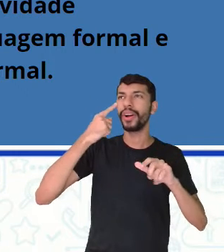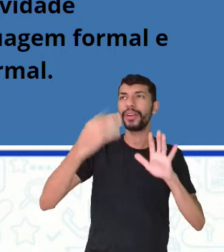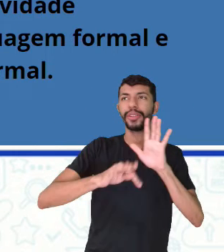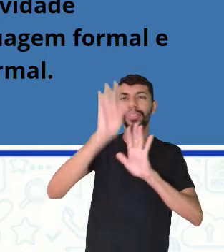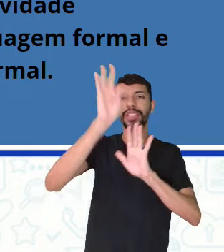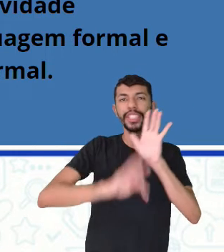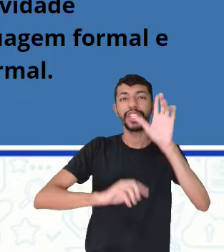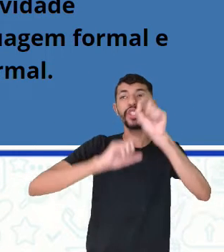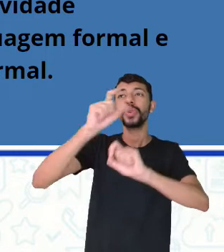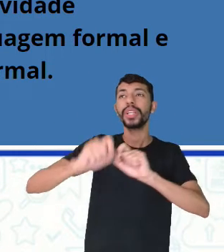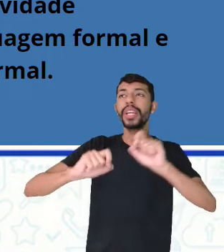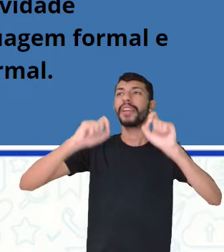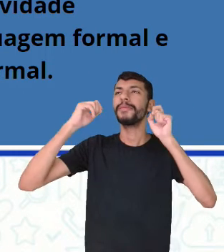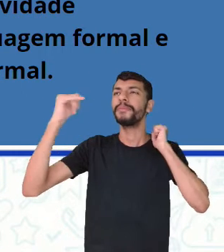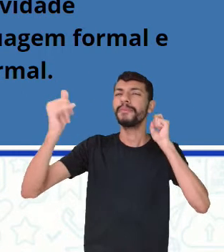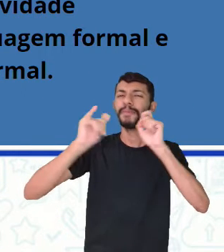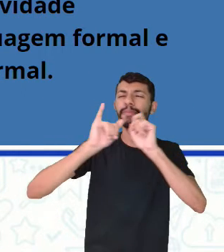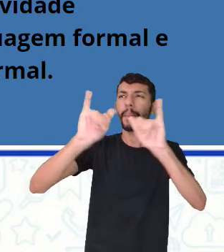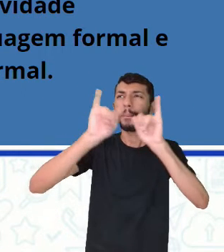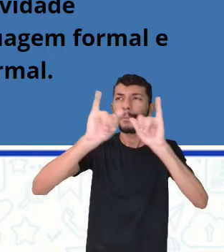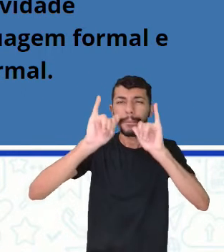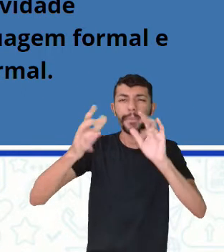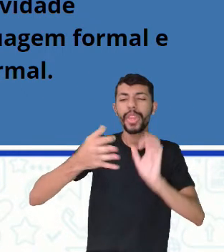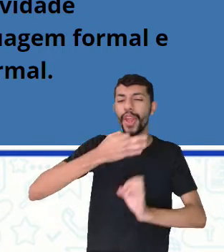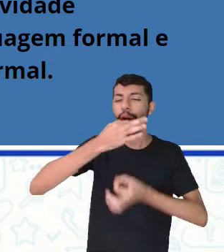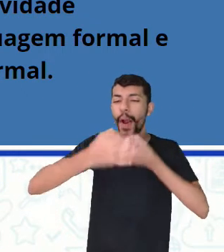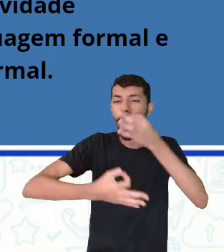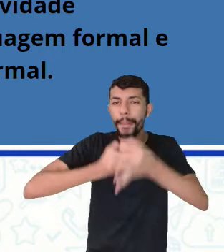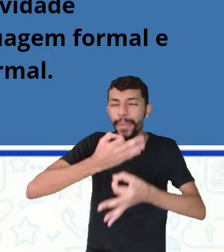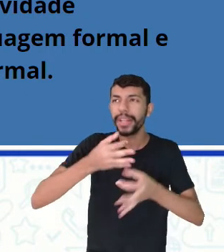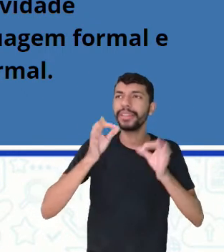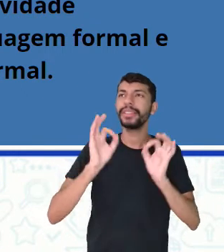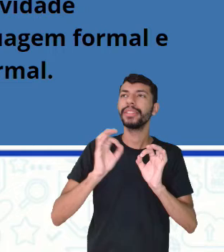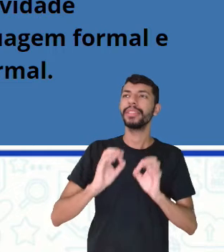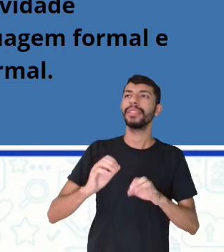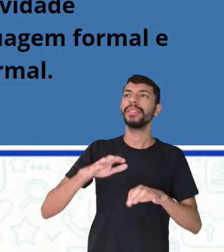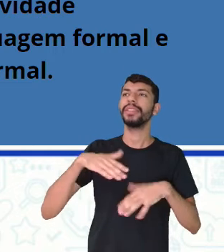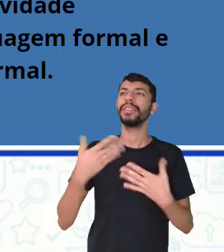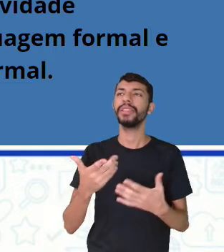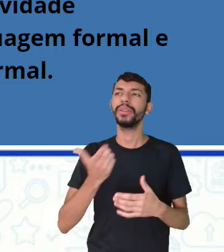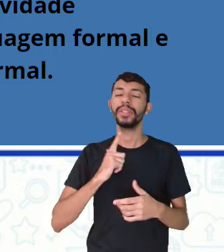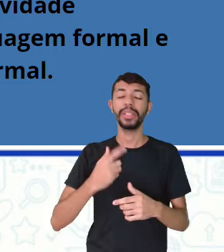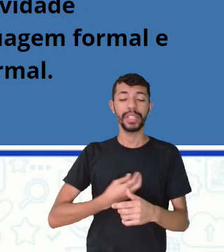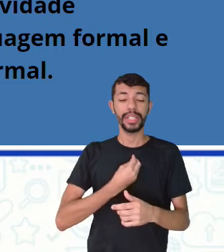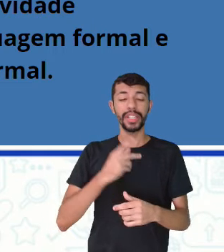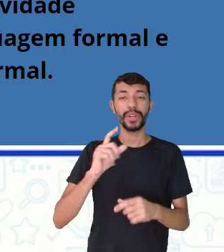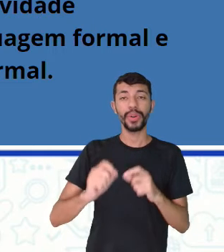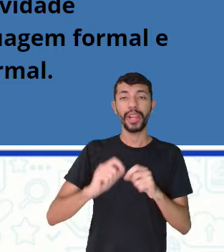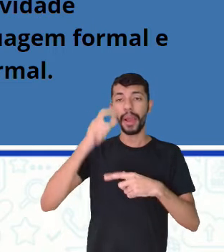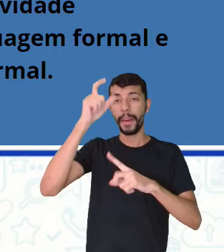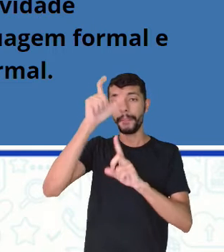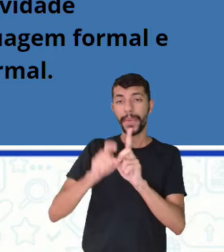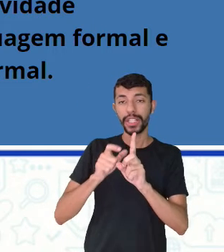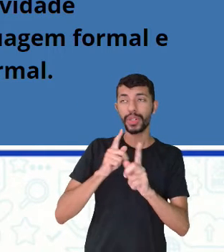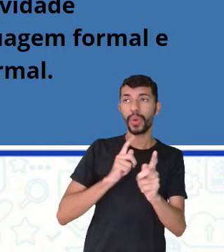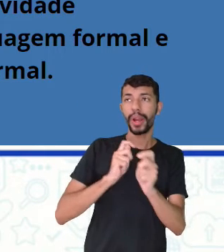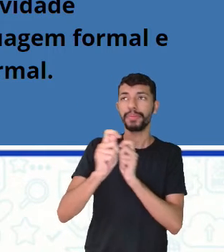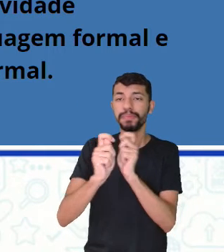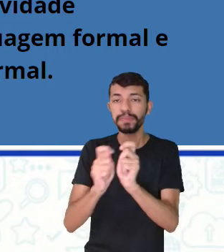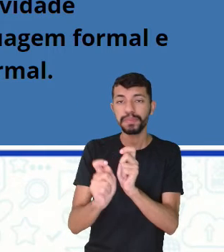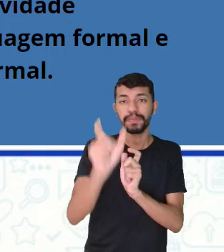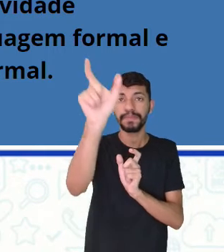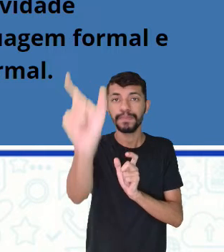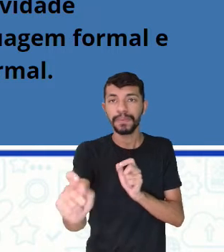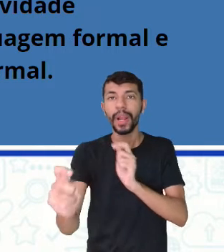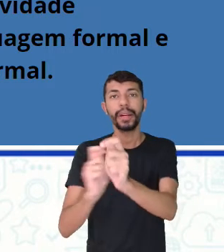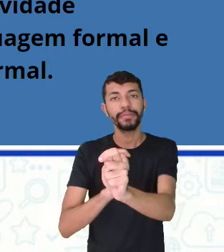são informativos, opinativos, presença do entrevistador e do entrevistado. A linguagem